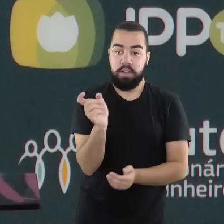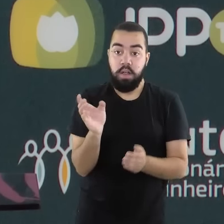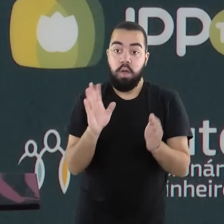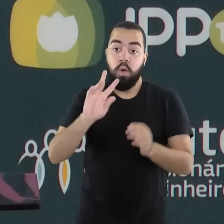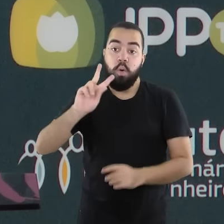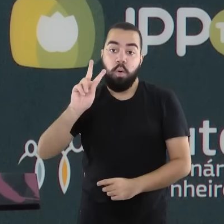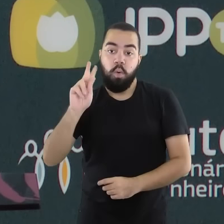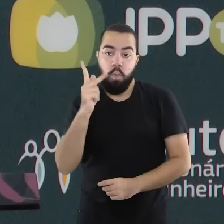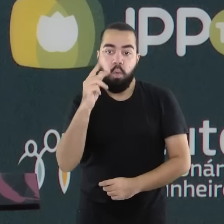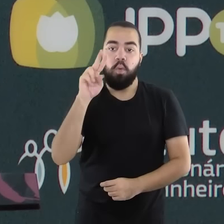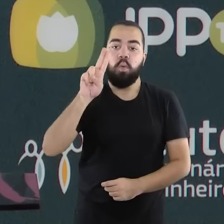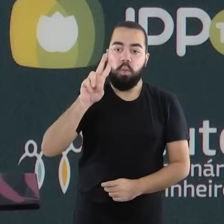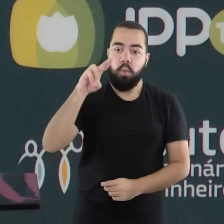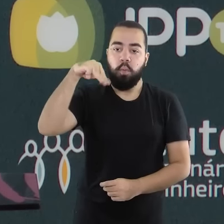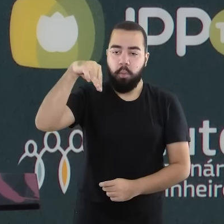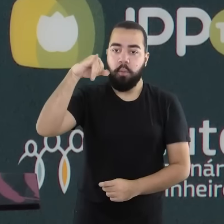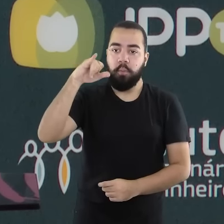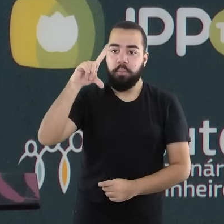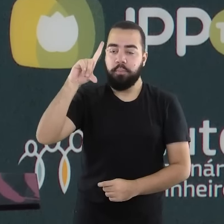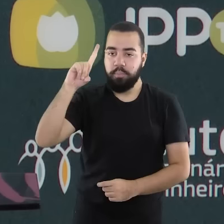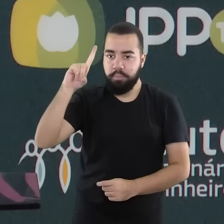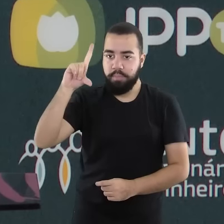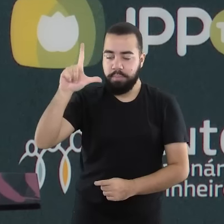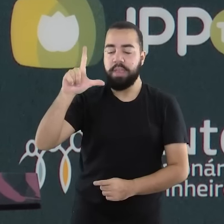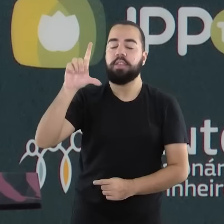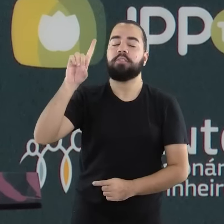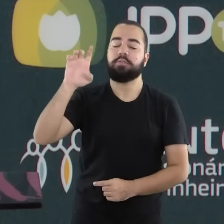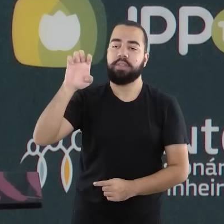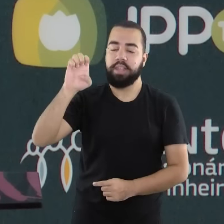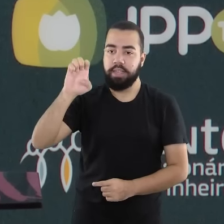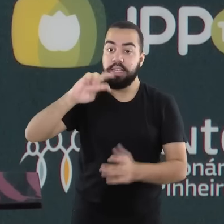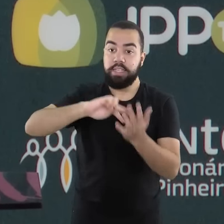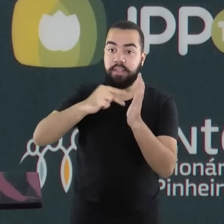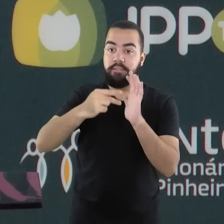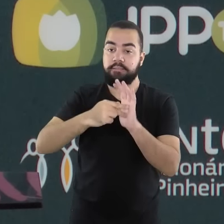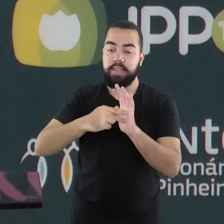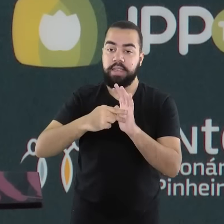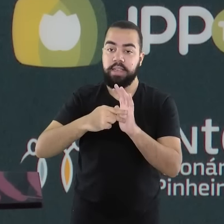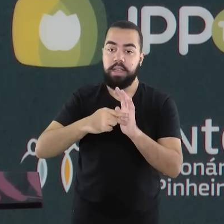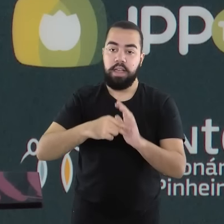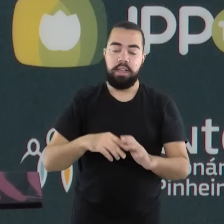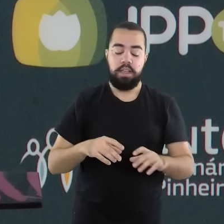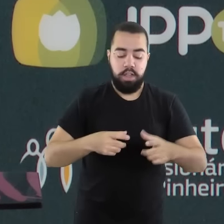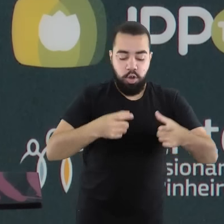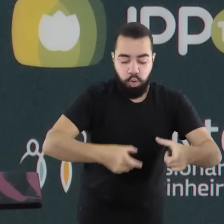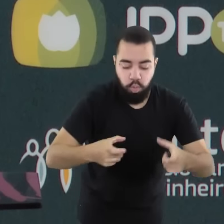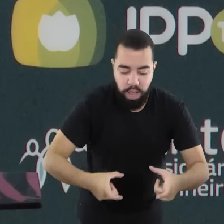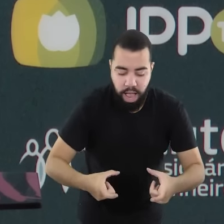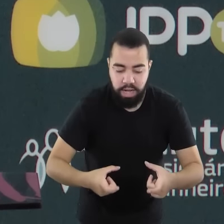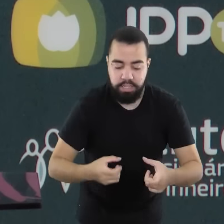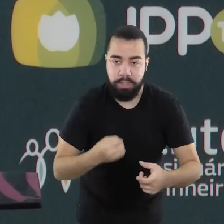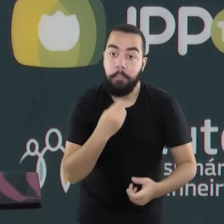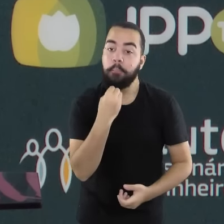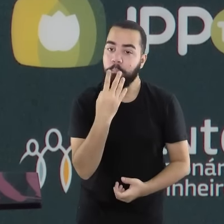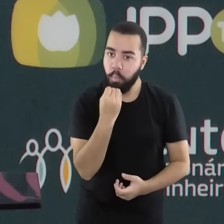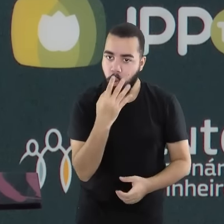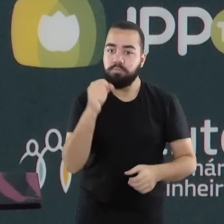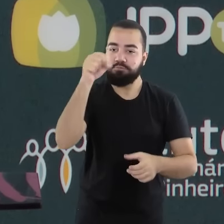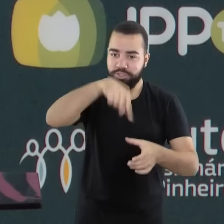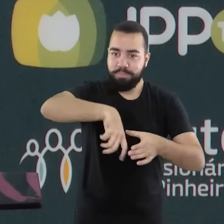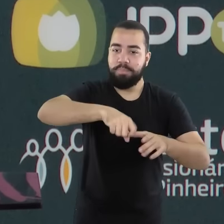humildade vem do latim humus, que significa solo fértil.